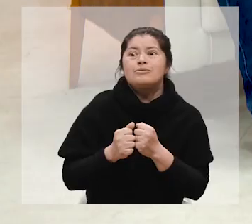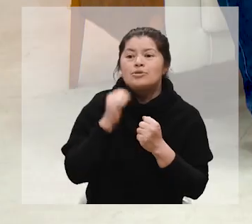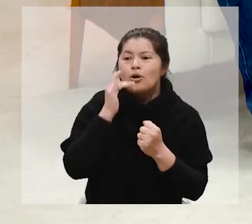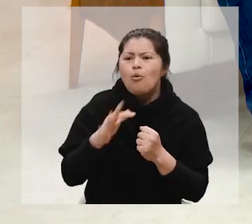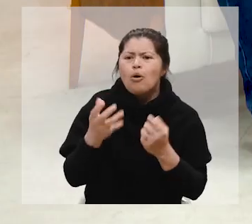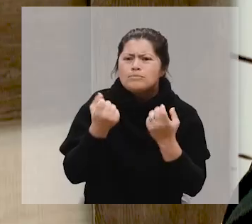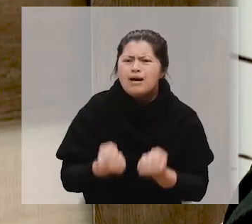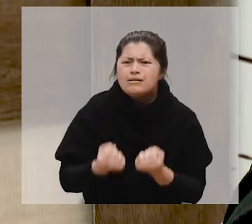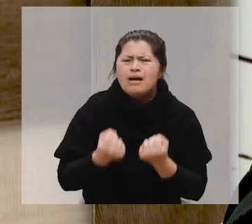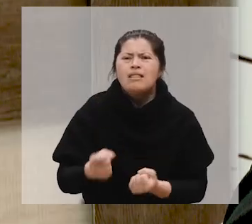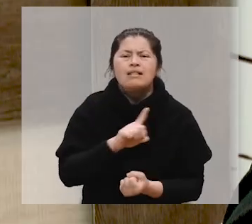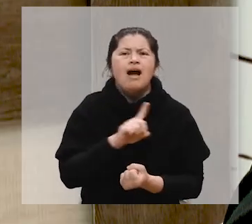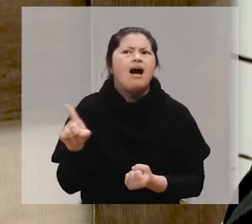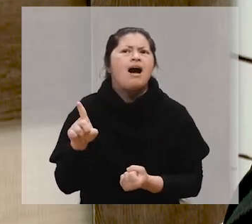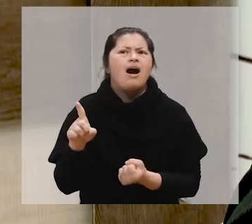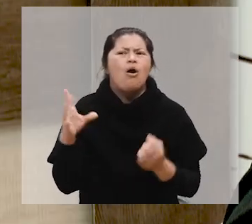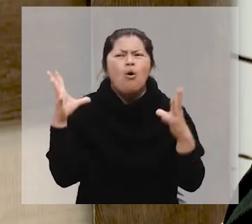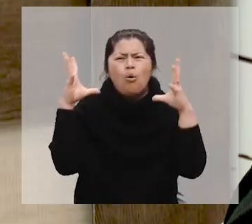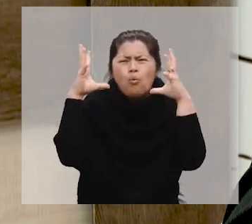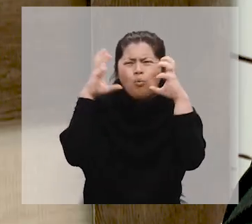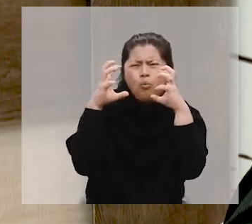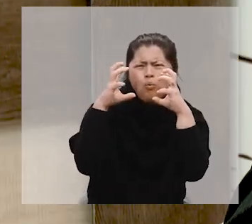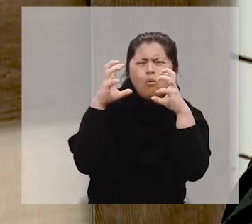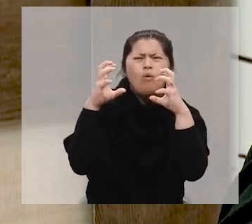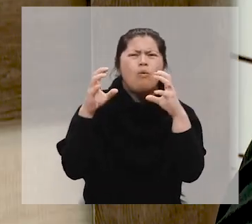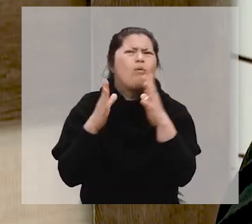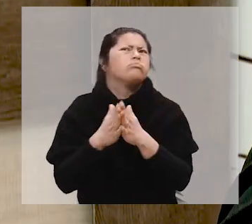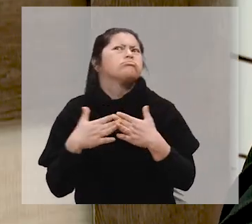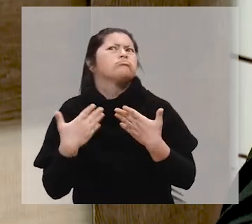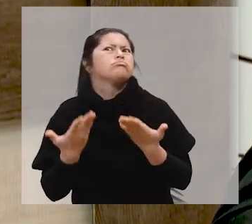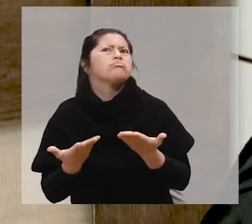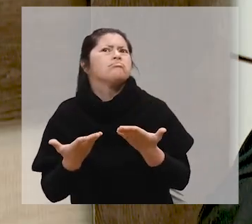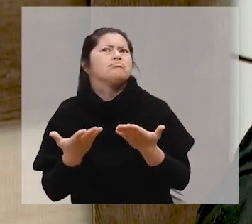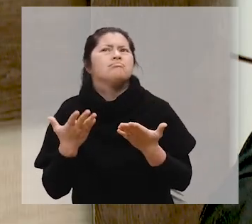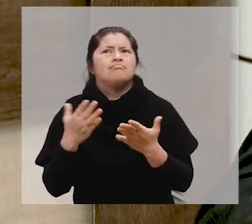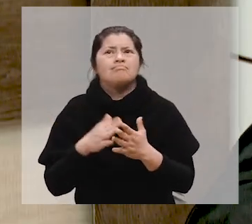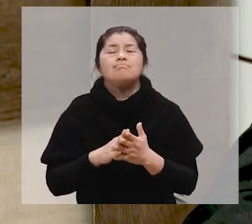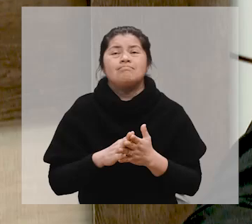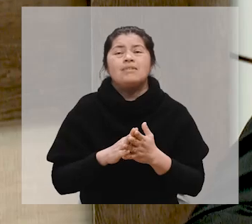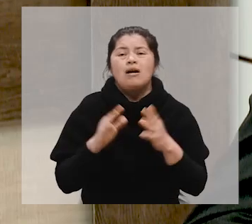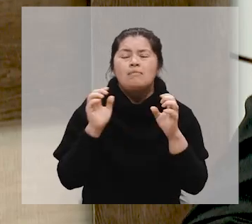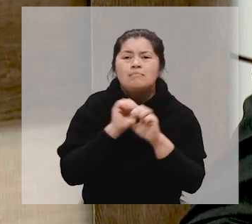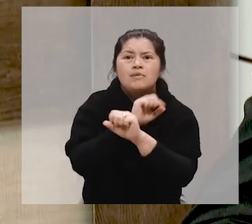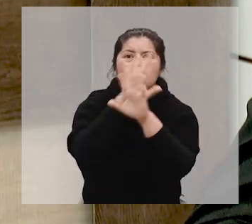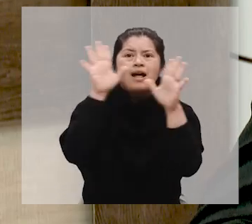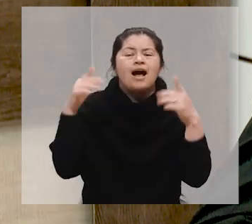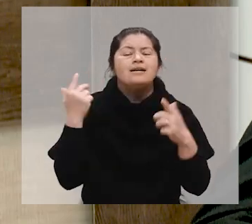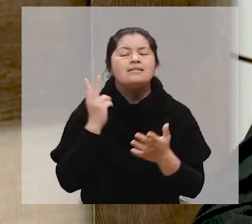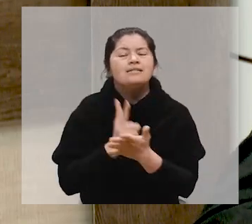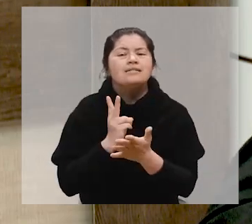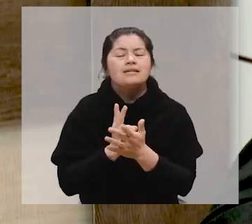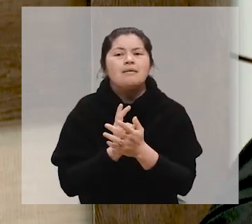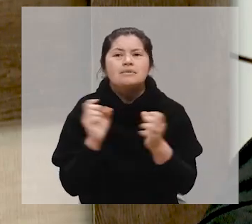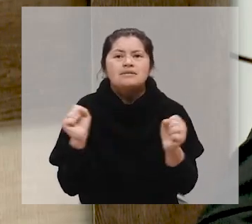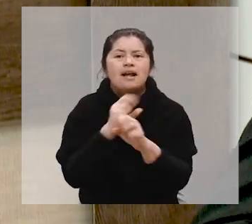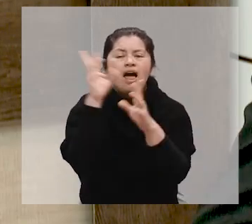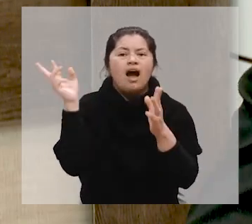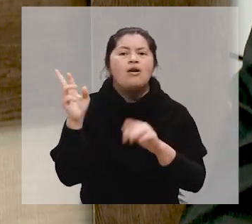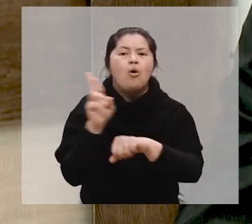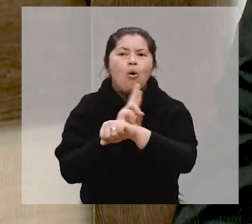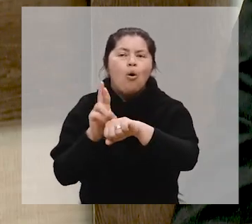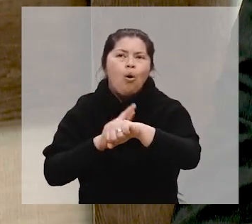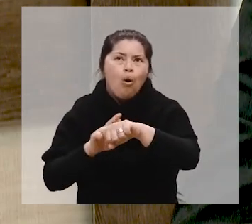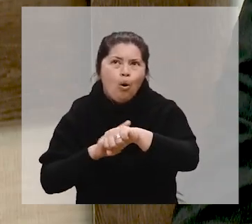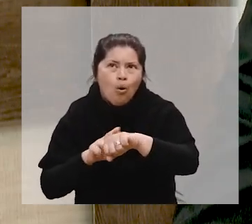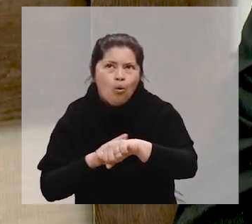ele não trabalha com cores pesadas. Não, exatamente. Nossa, o preto para chamar atenção, por favor, ou um jogo